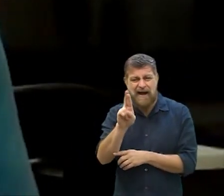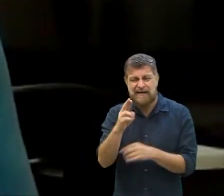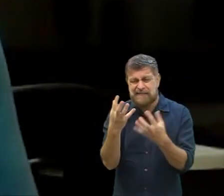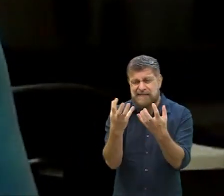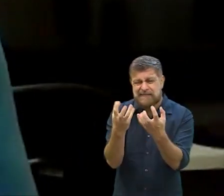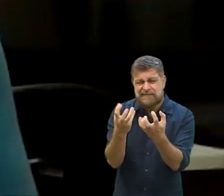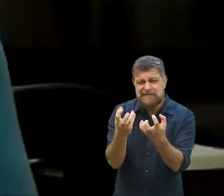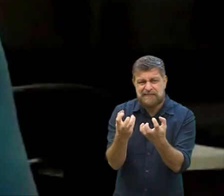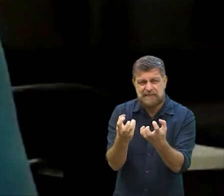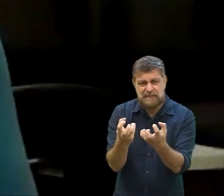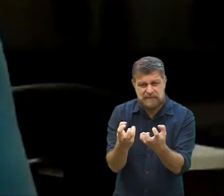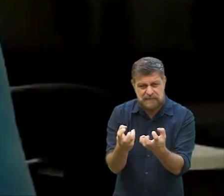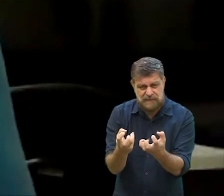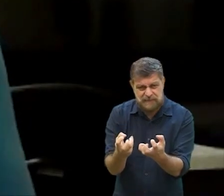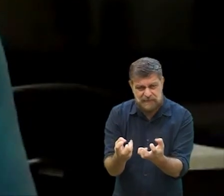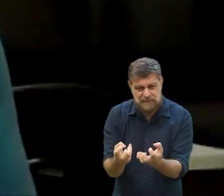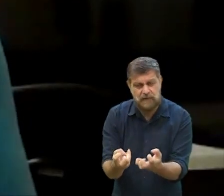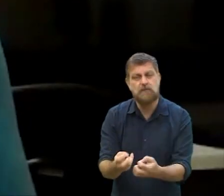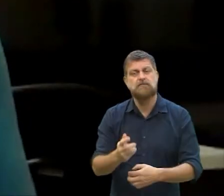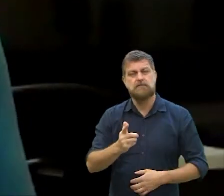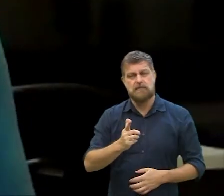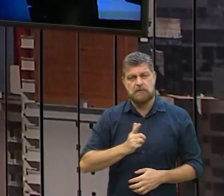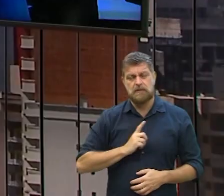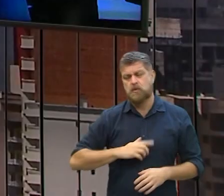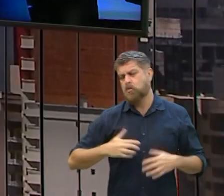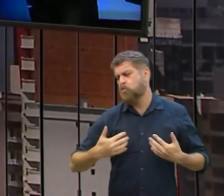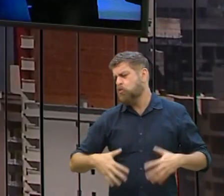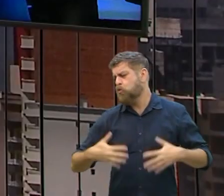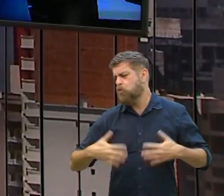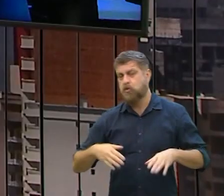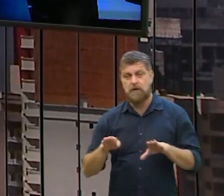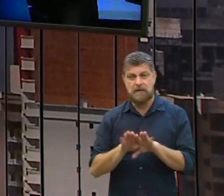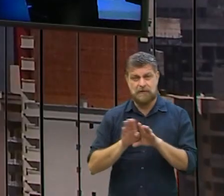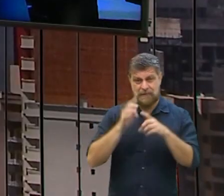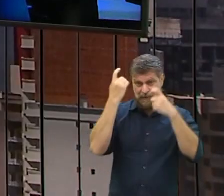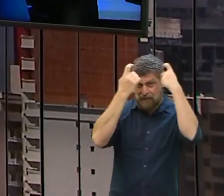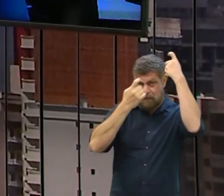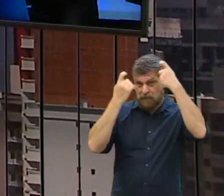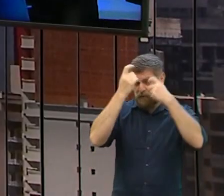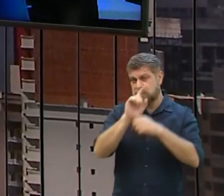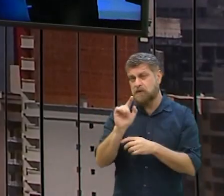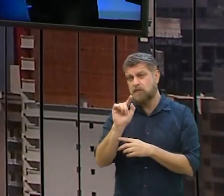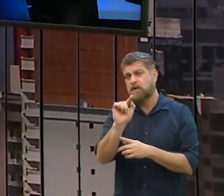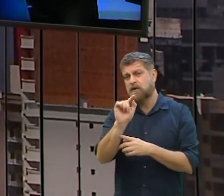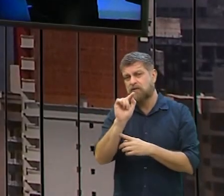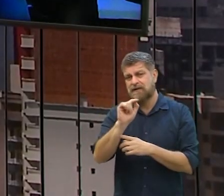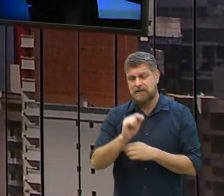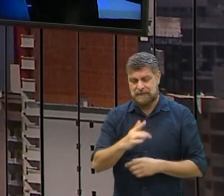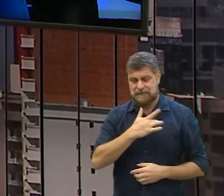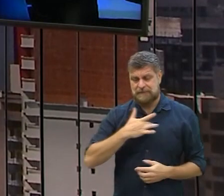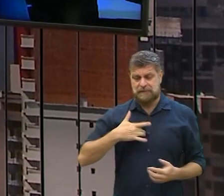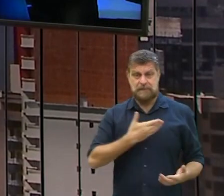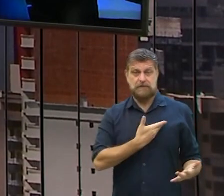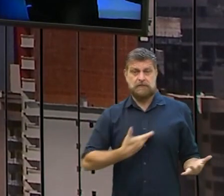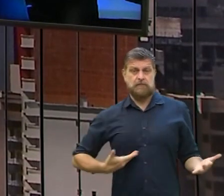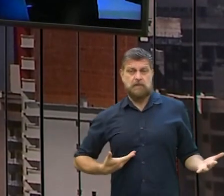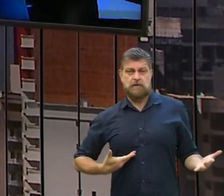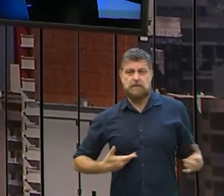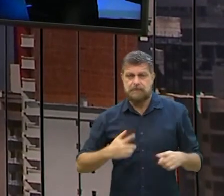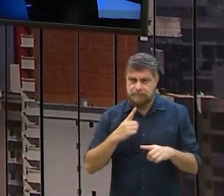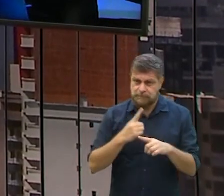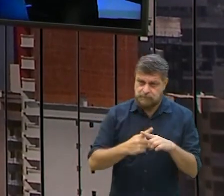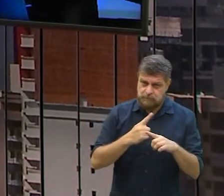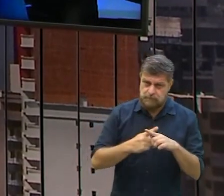estamos tendo uma estiagem bastante acentuada e a outra grande preocupação é no que tange a saúde pública, porque,